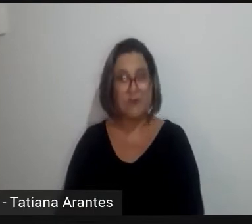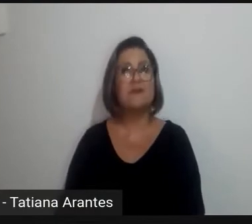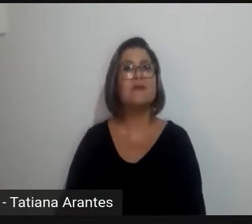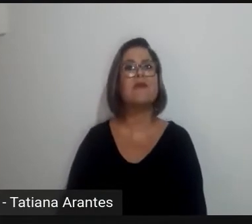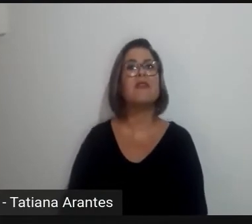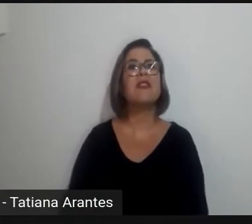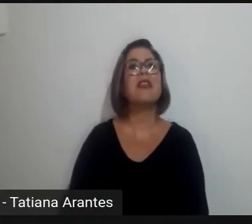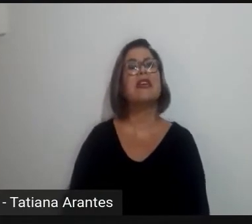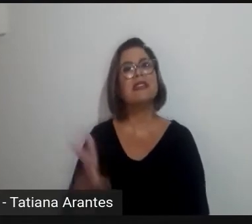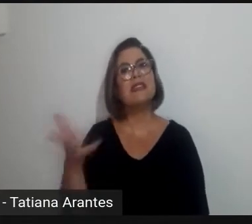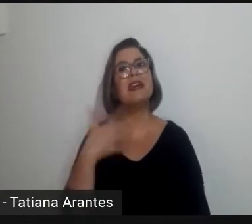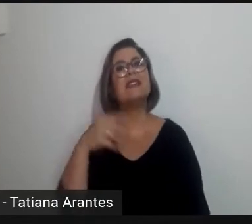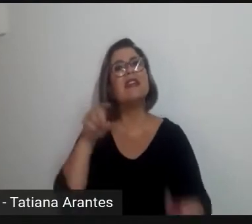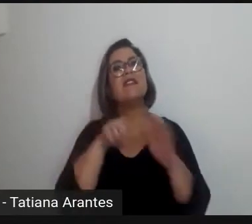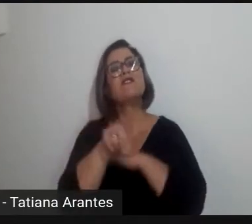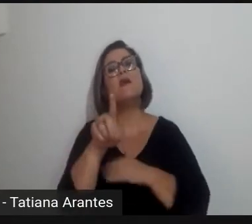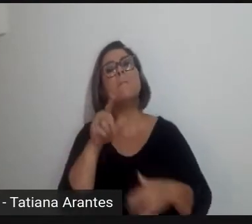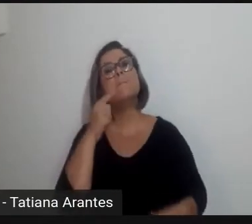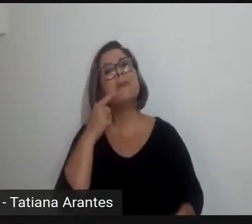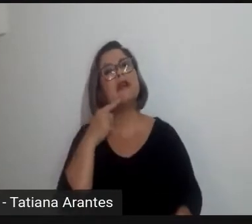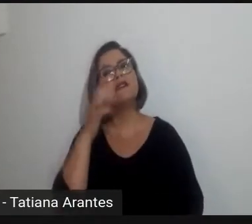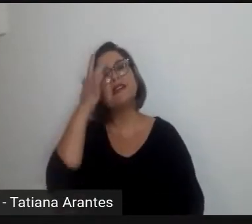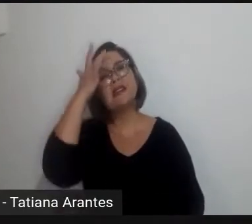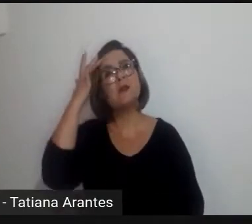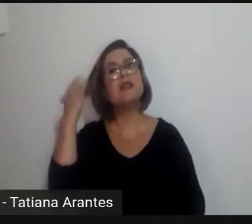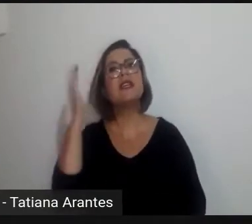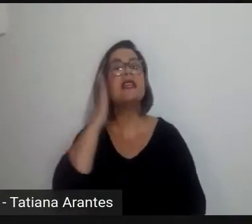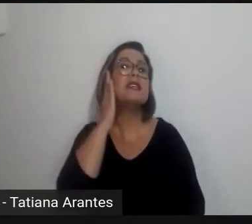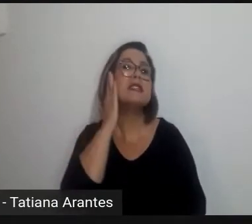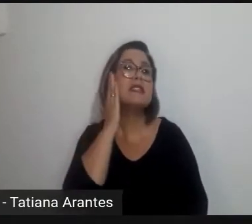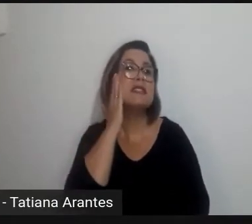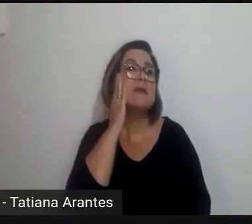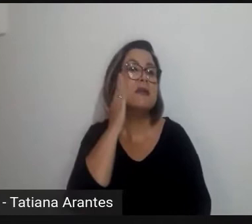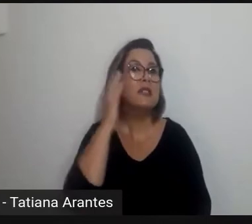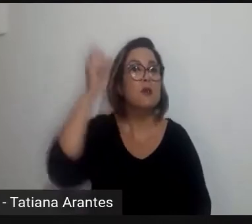uma das perguntas da Jamile sobre a iluminação ambiente.